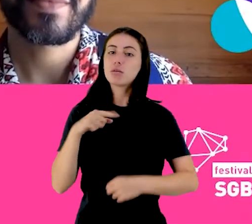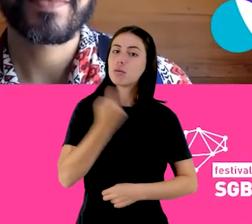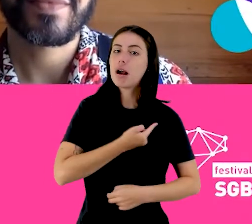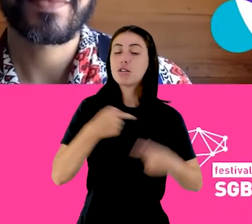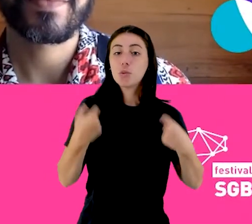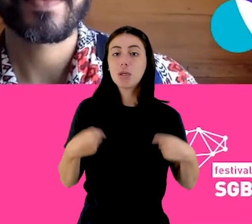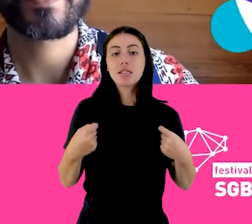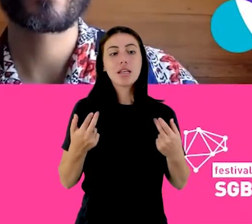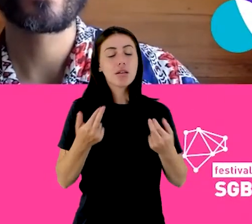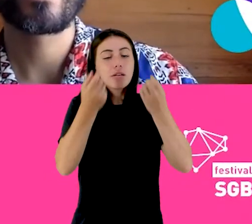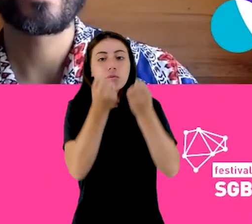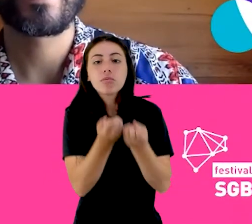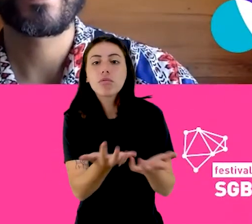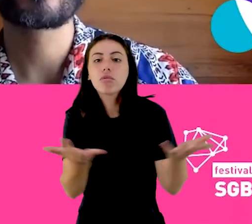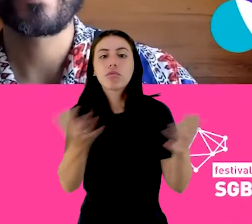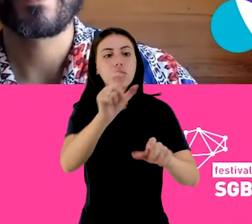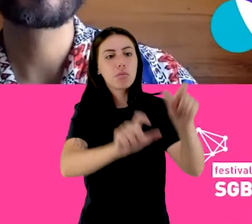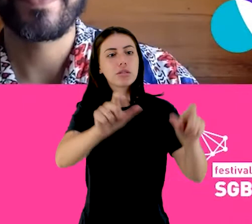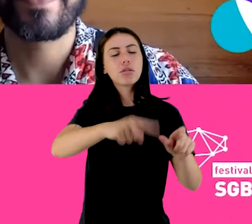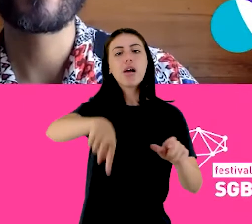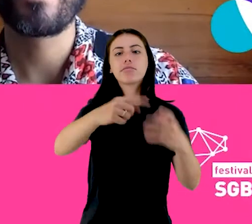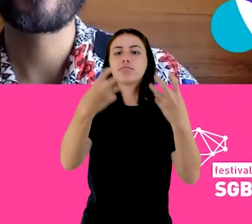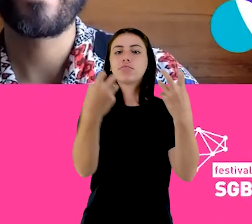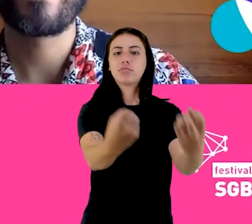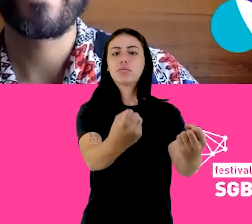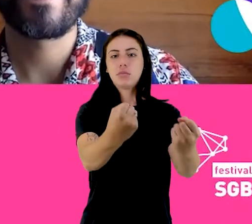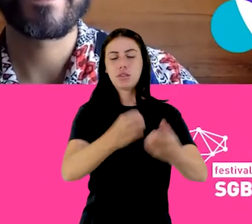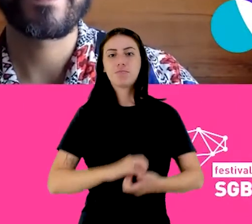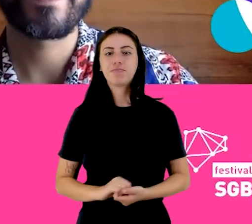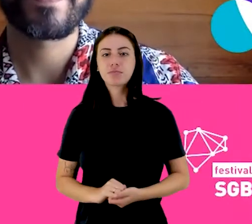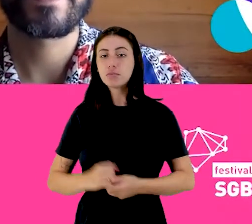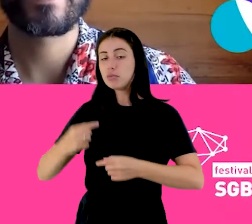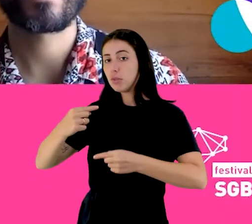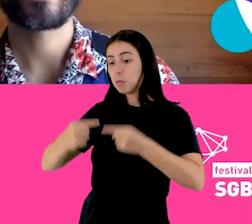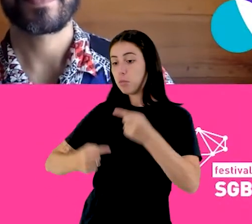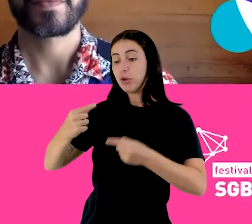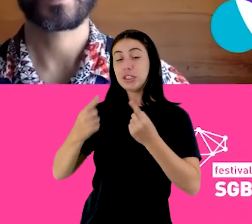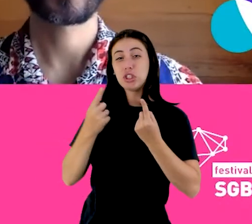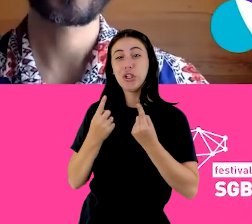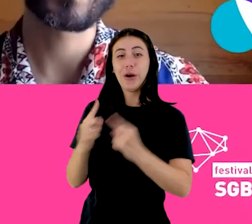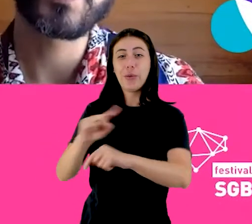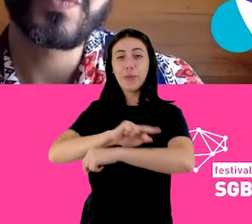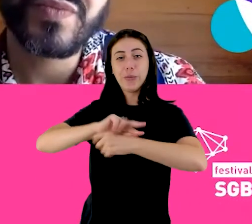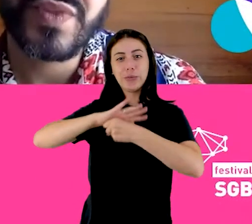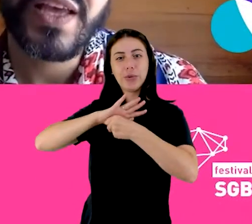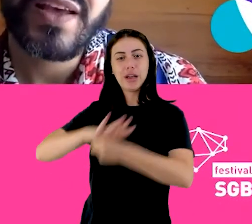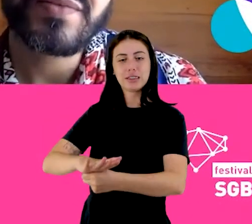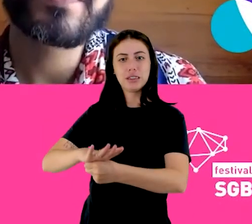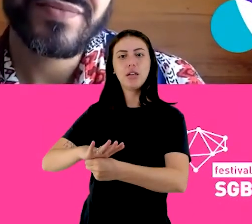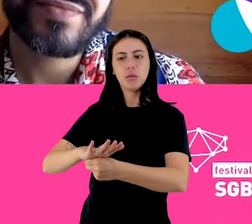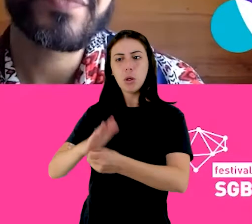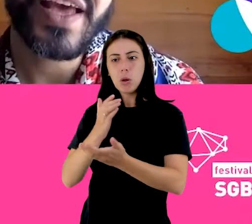clareza de que isso existe. A gente precisa falar disso. A branquitude precisa se assumir, assim, a gente precisa dar conta disso,